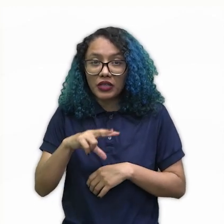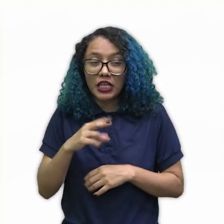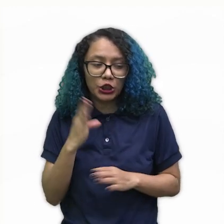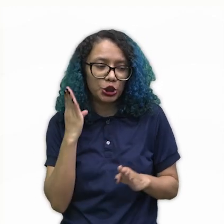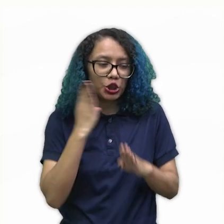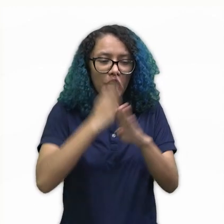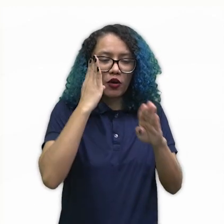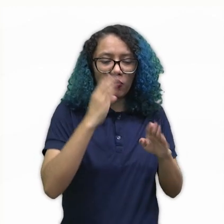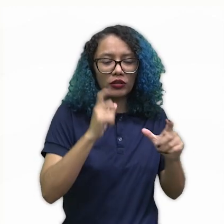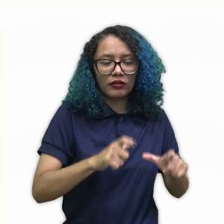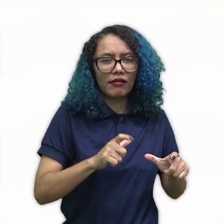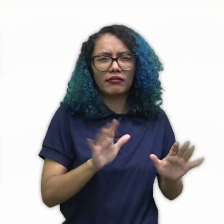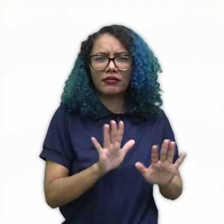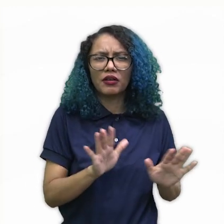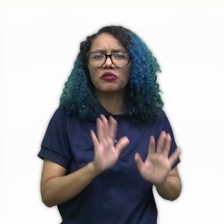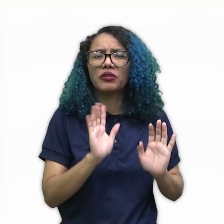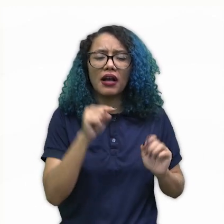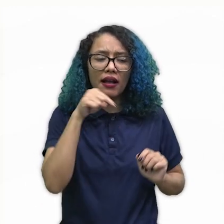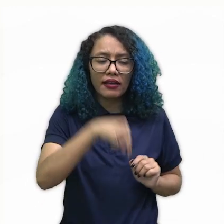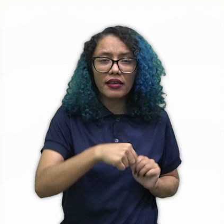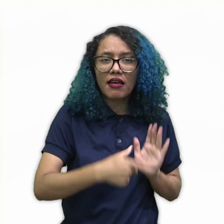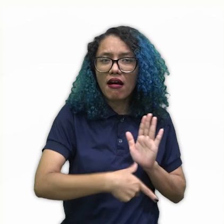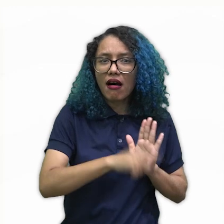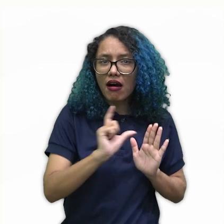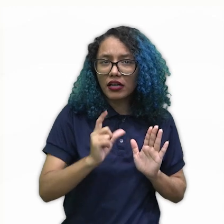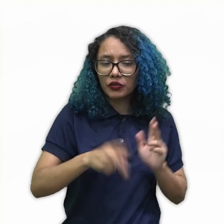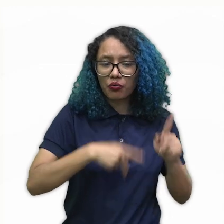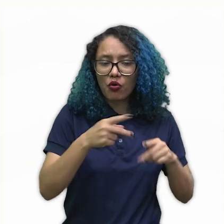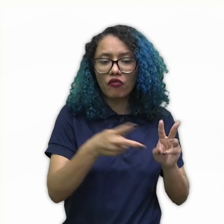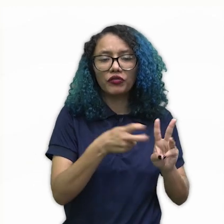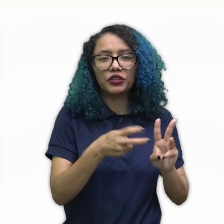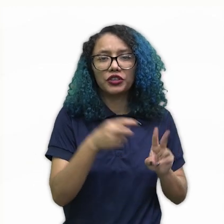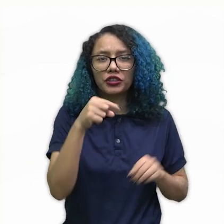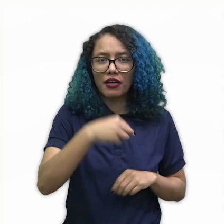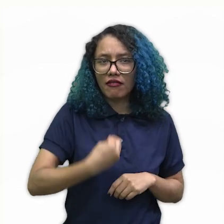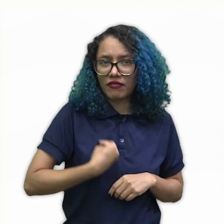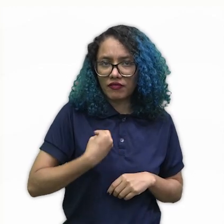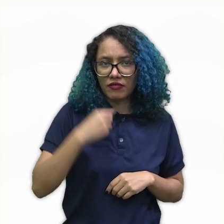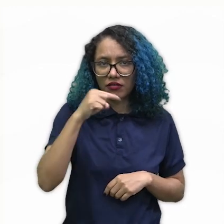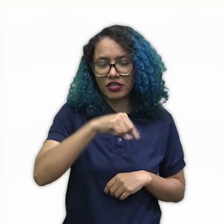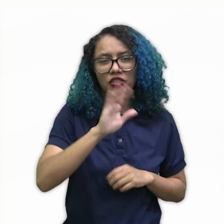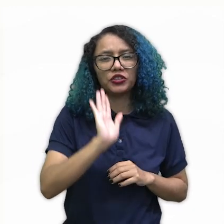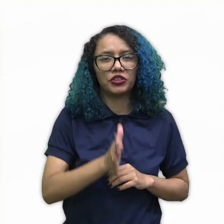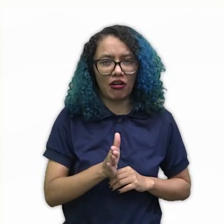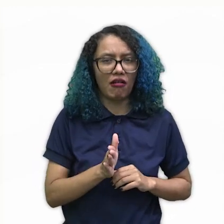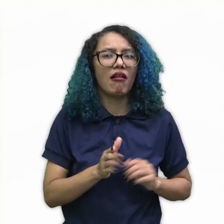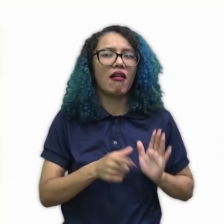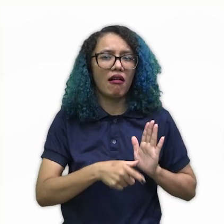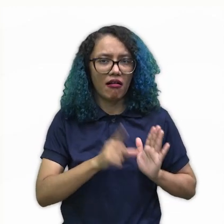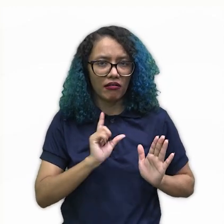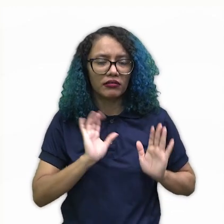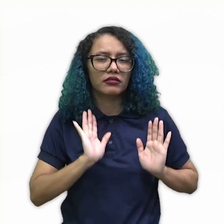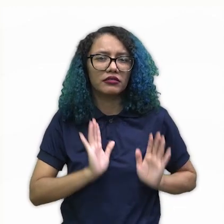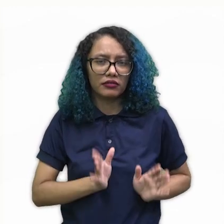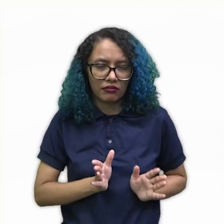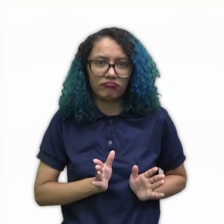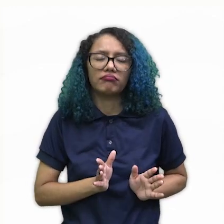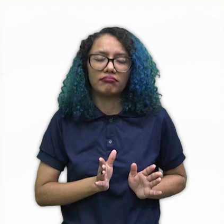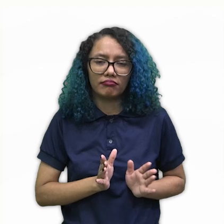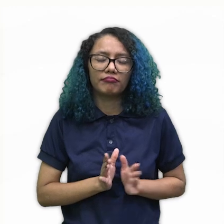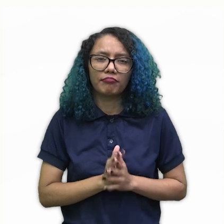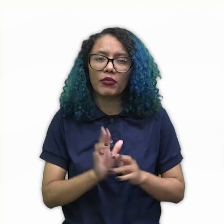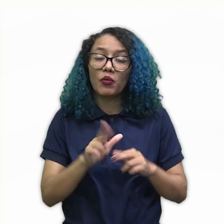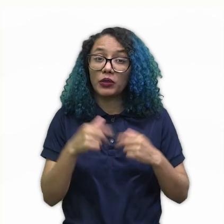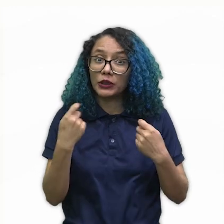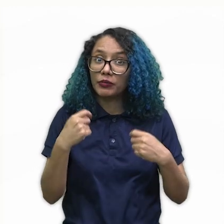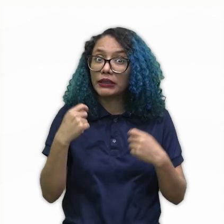território. Esse território já era habitado pelos povos indígenas que aqui viviam, tá certo? Então, a gente